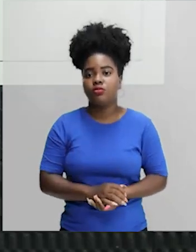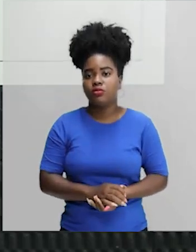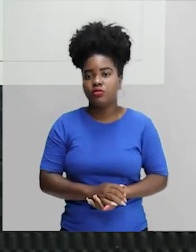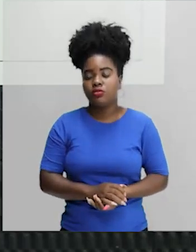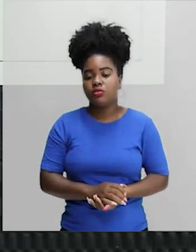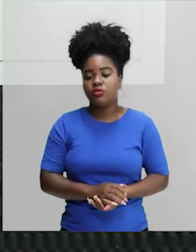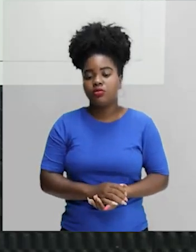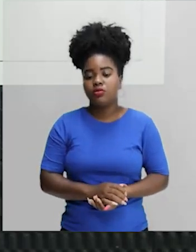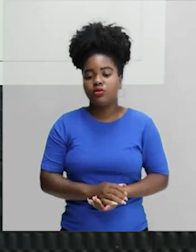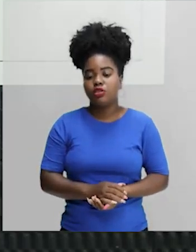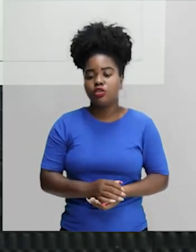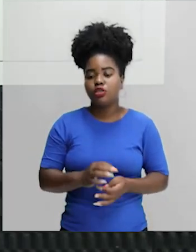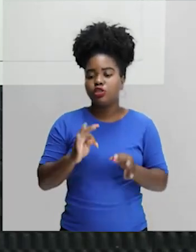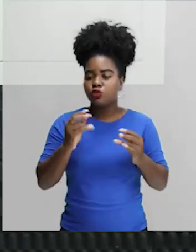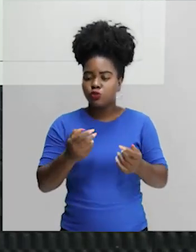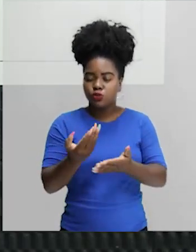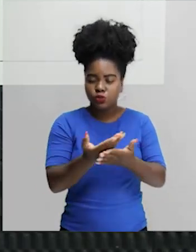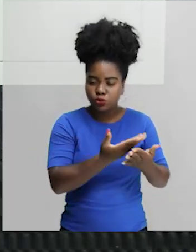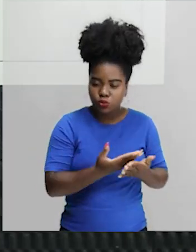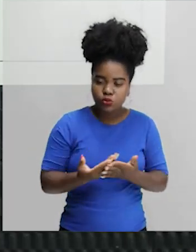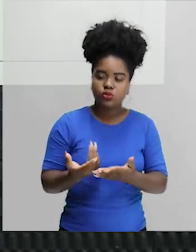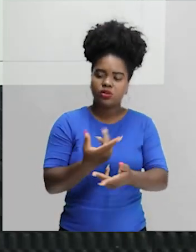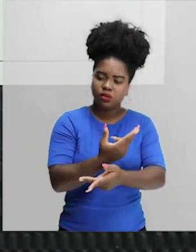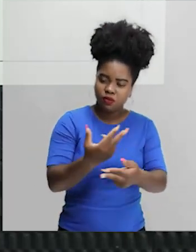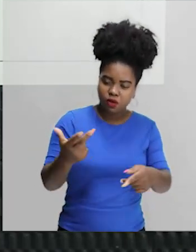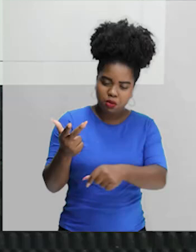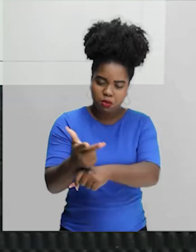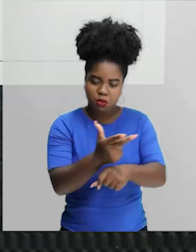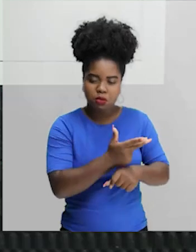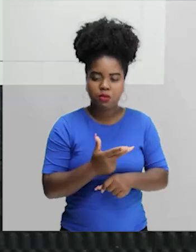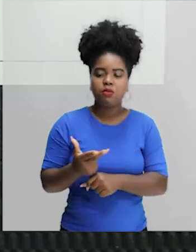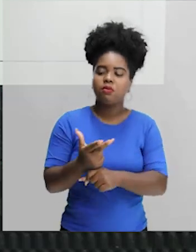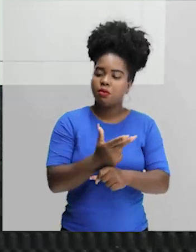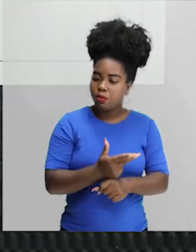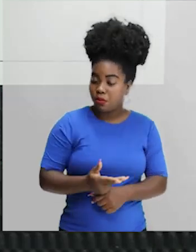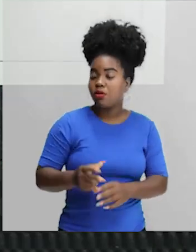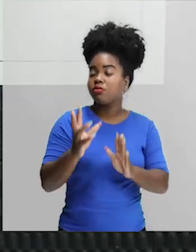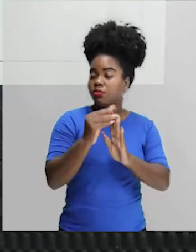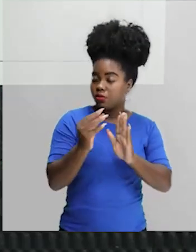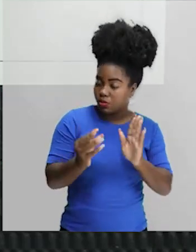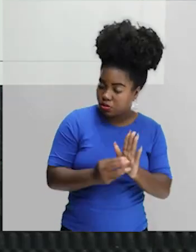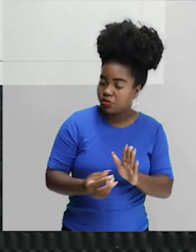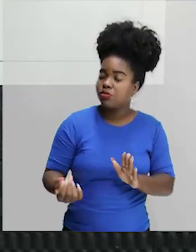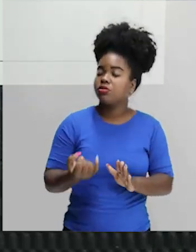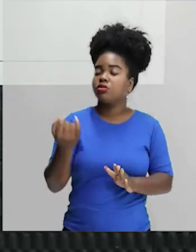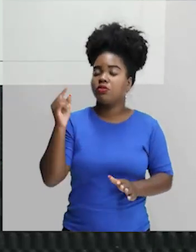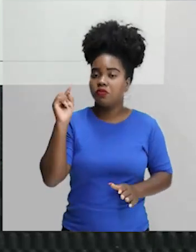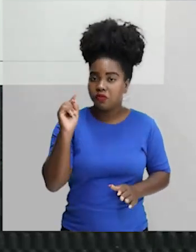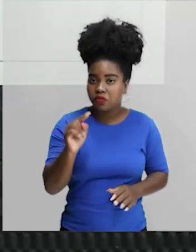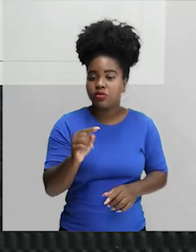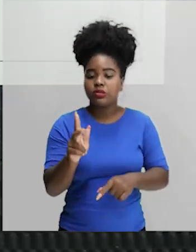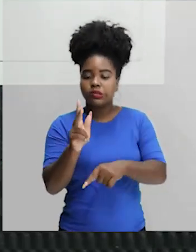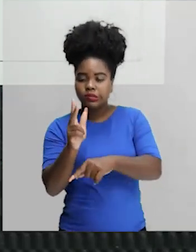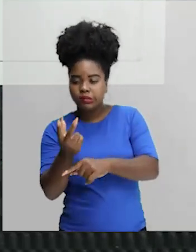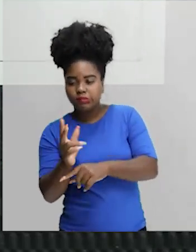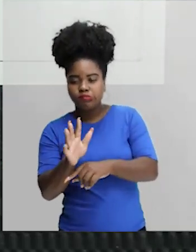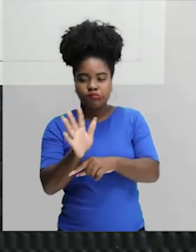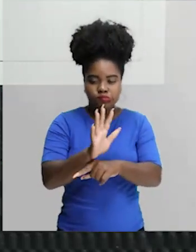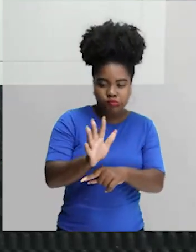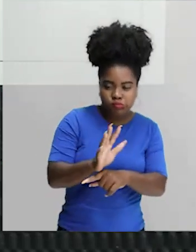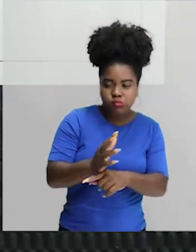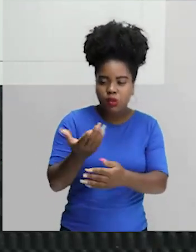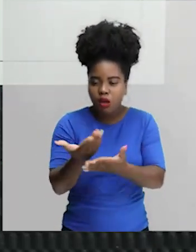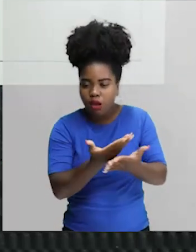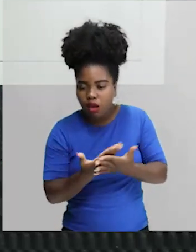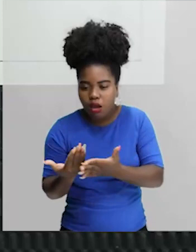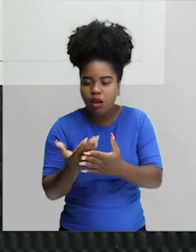nós já estudamos aqui, já tem muito vídeo gravado sobre esse assunto. Importante que você assista, né, que deixou de assistir uma aula ou quer